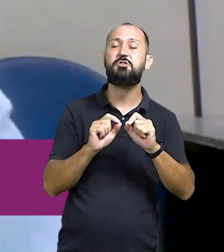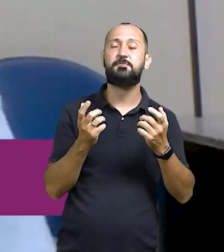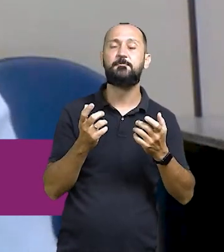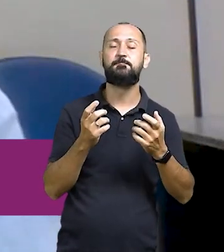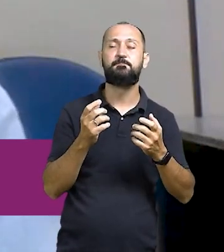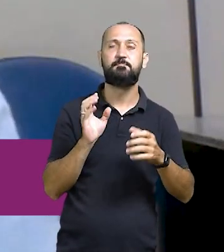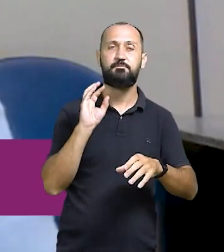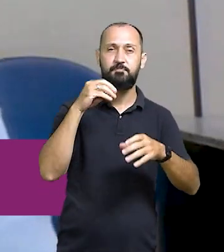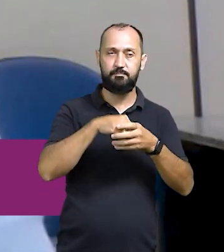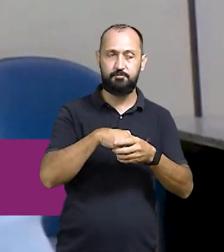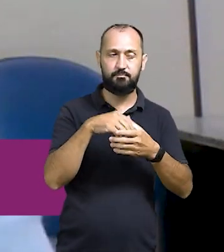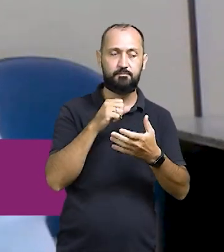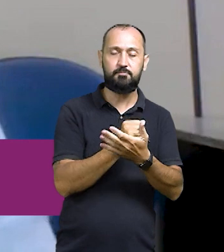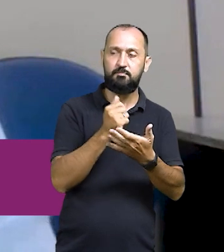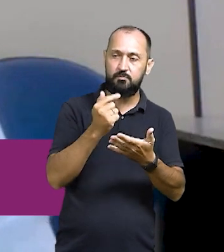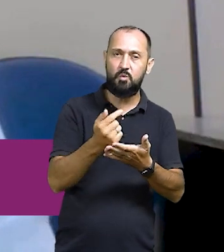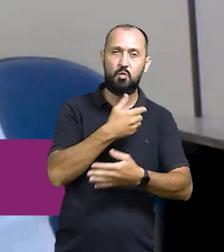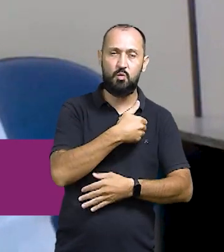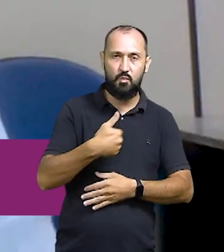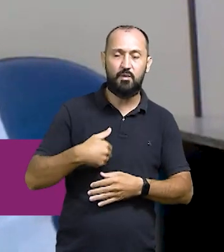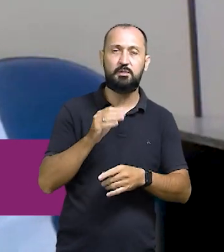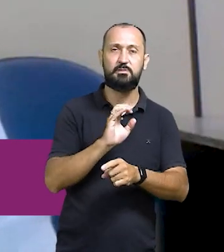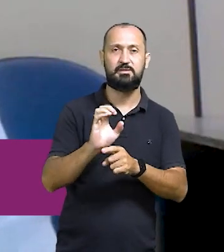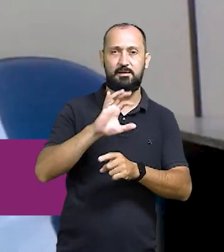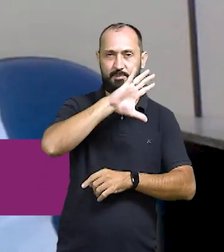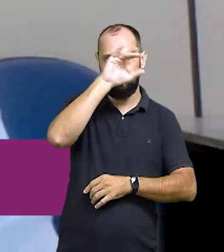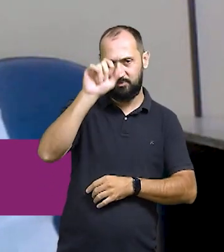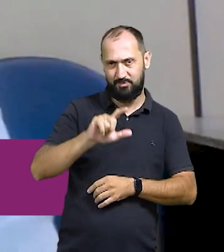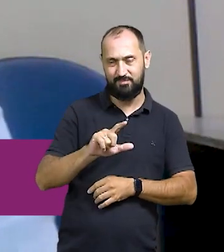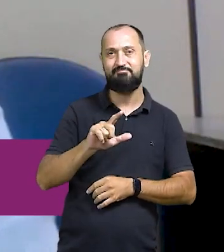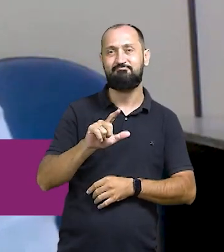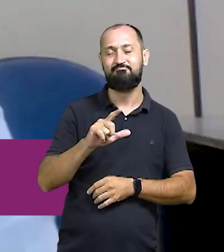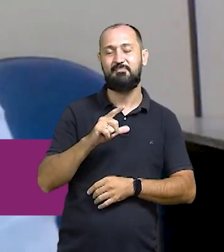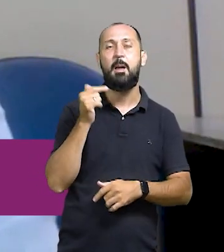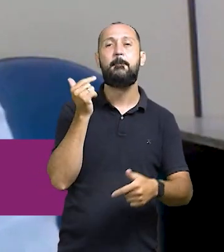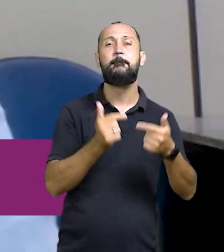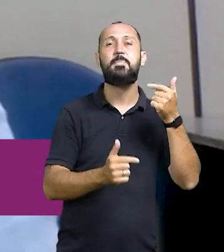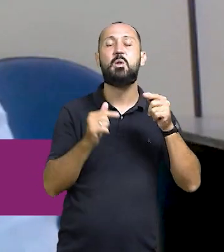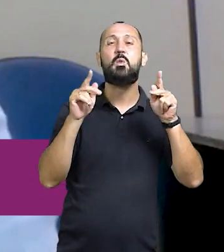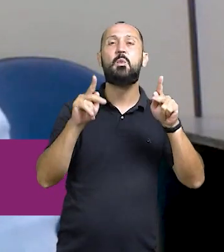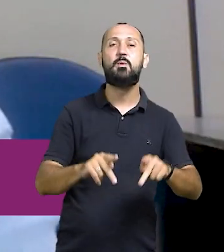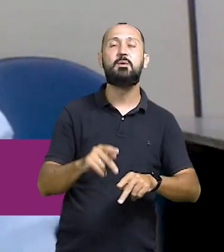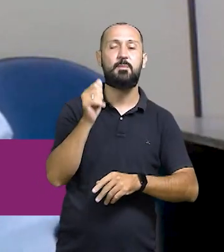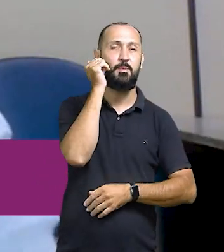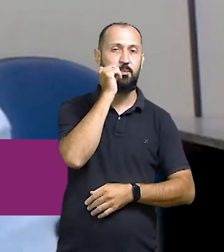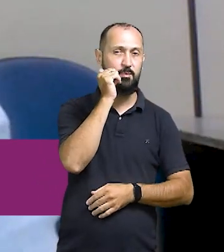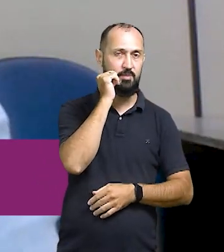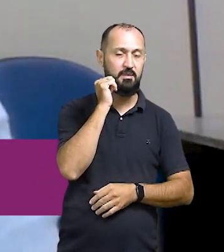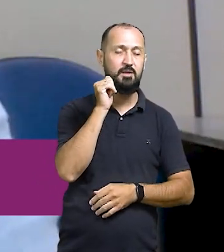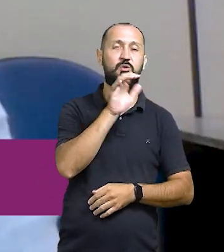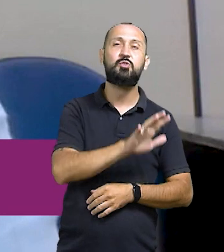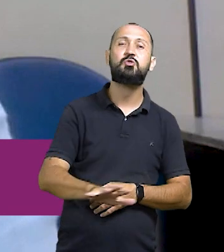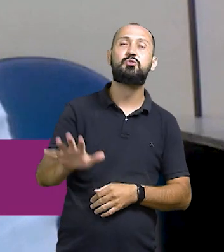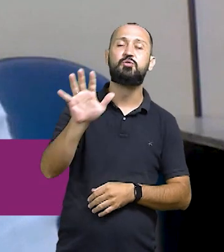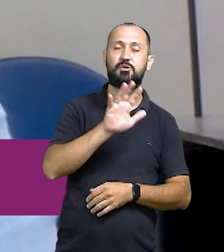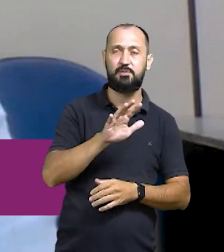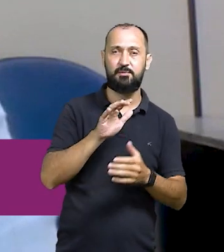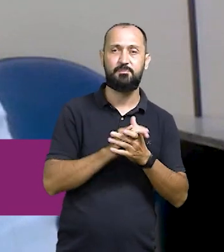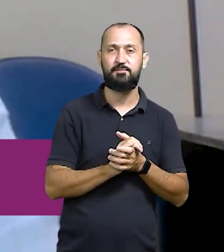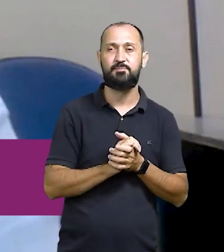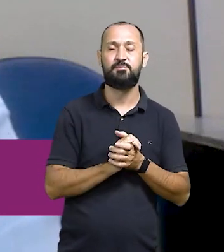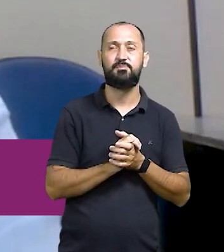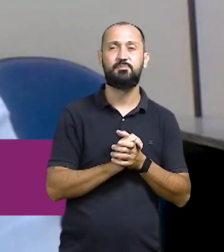quais são as suas expectativas, né, como é que foi, né, abarcar aí essa missão de estar numa